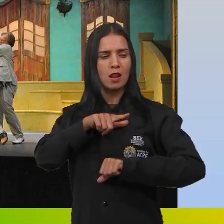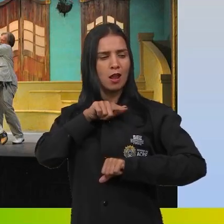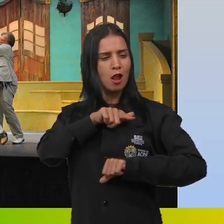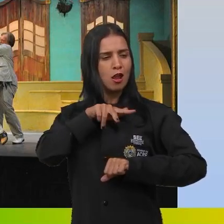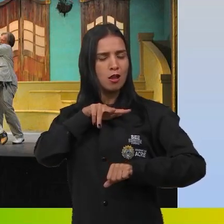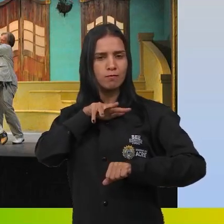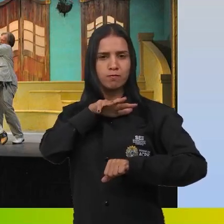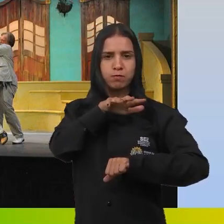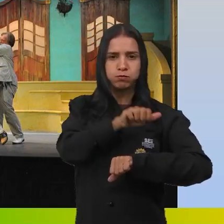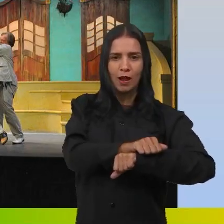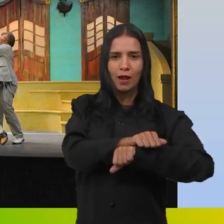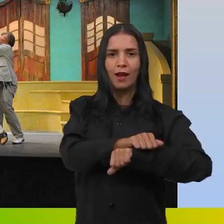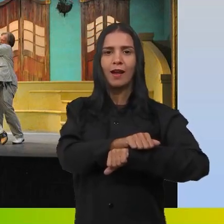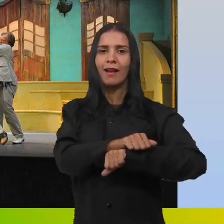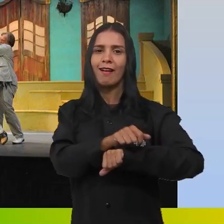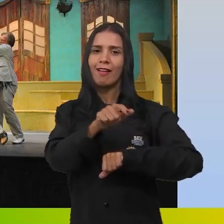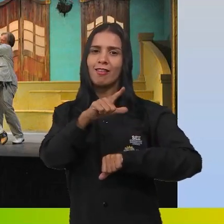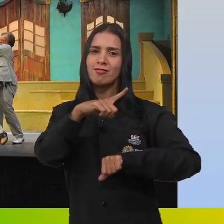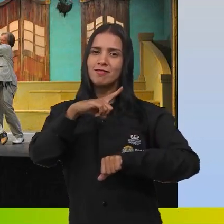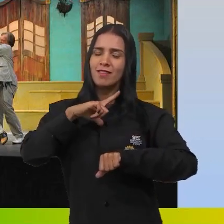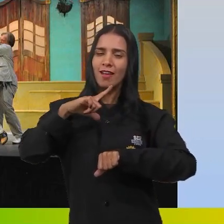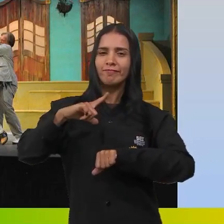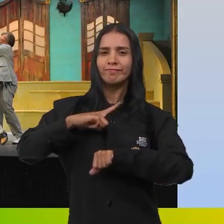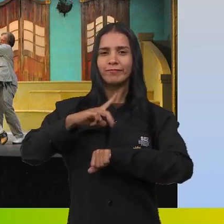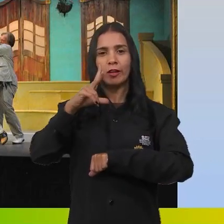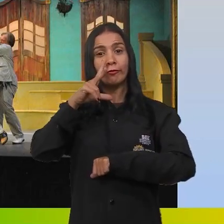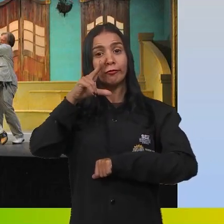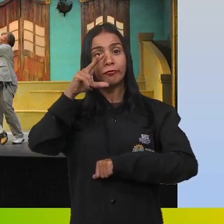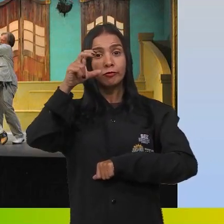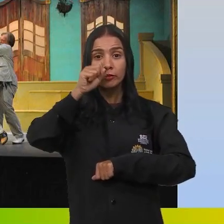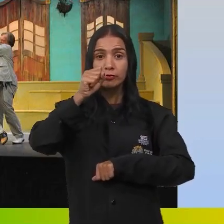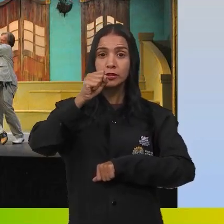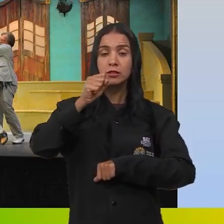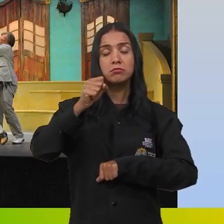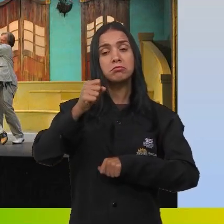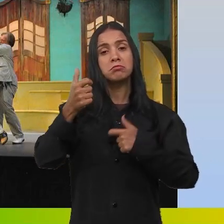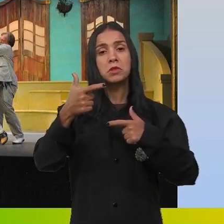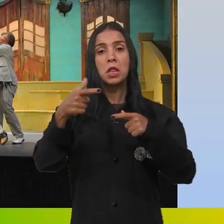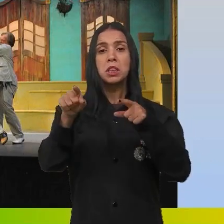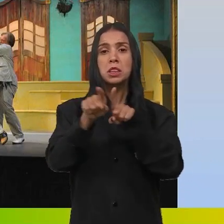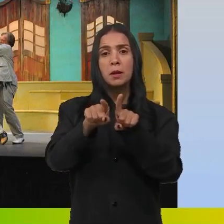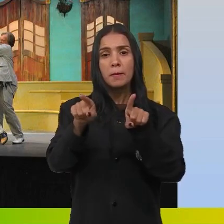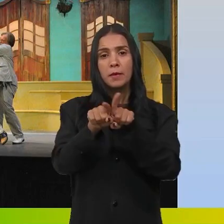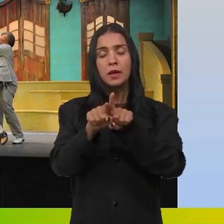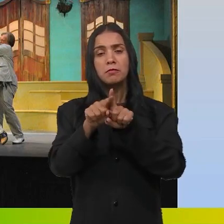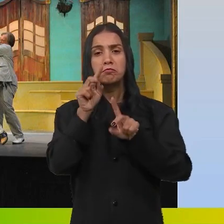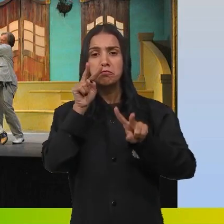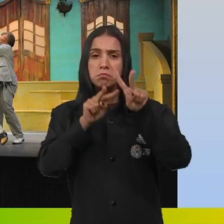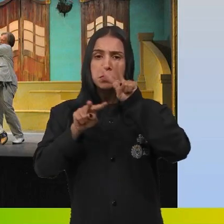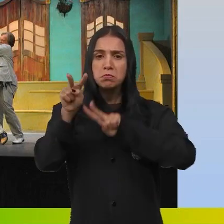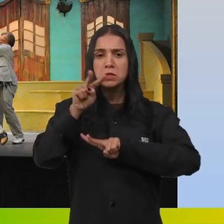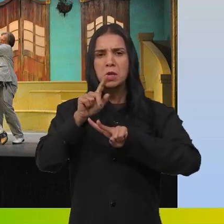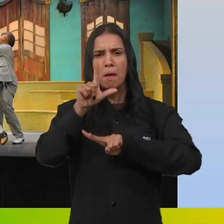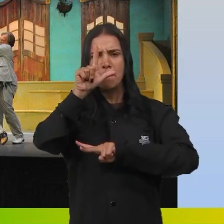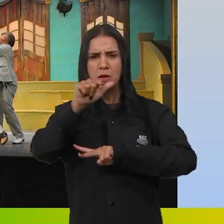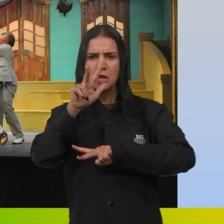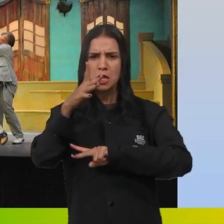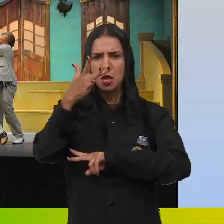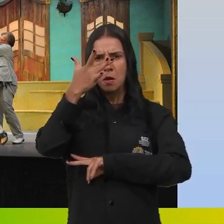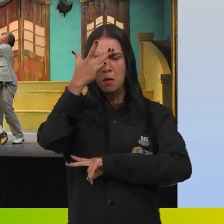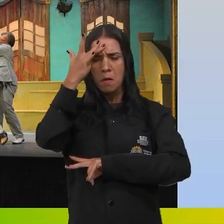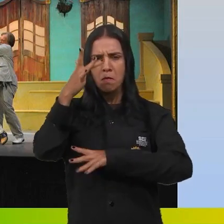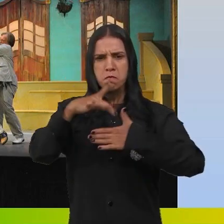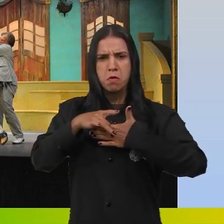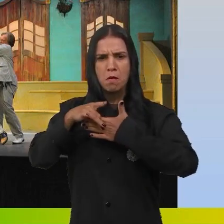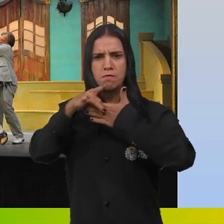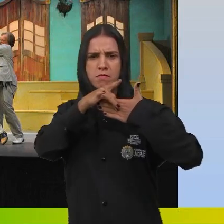mais amplos, né, de mais capacidade, reforça que ele está aí como uma autoridade nesse